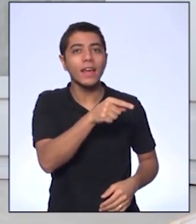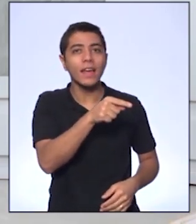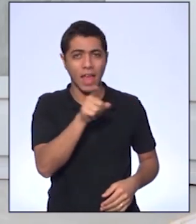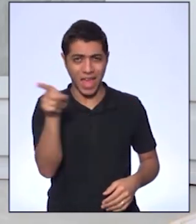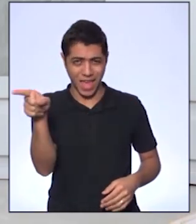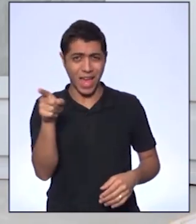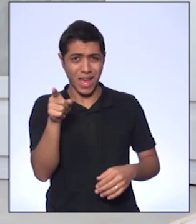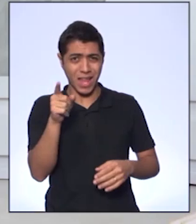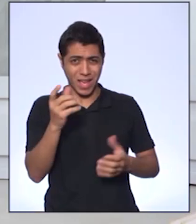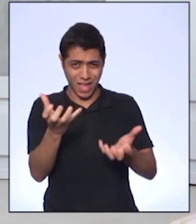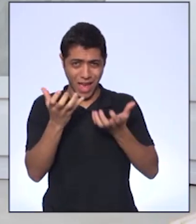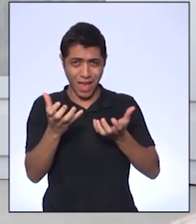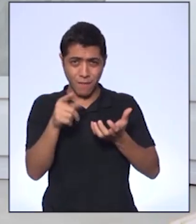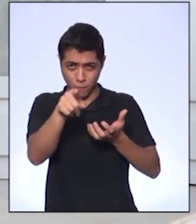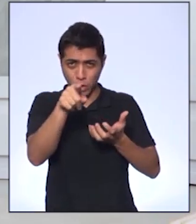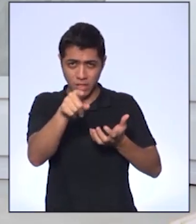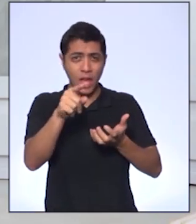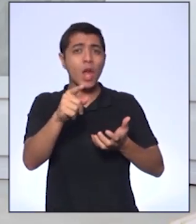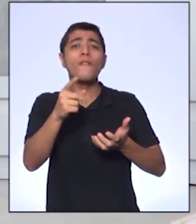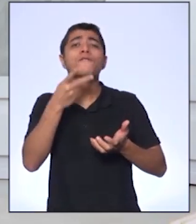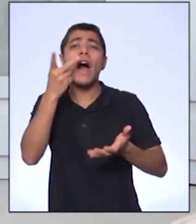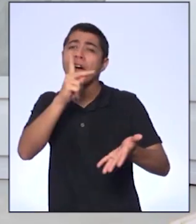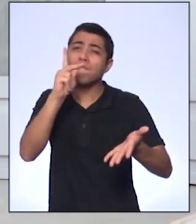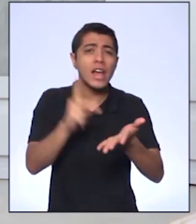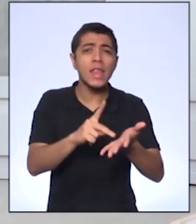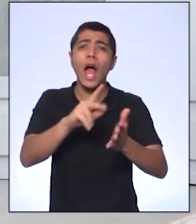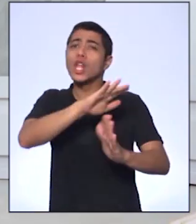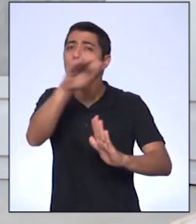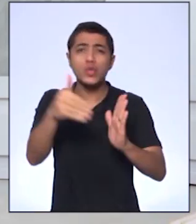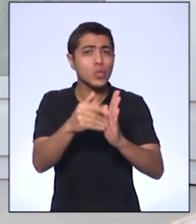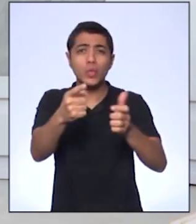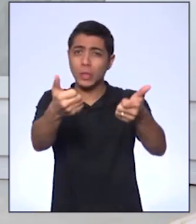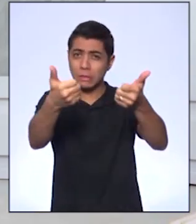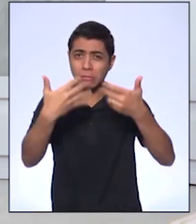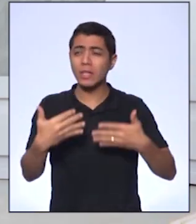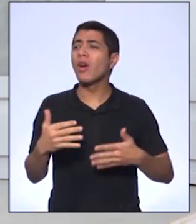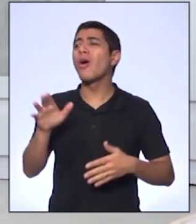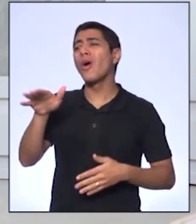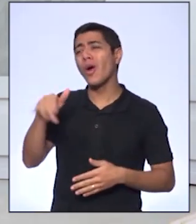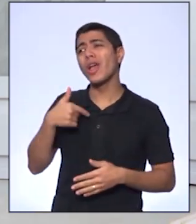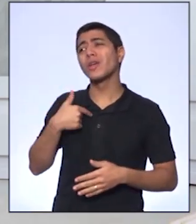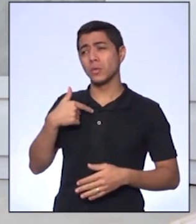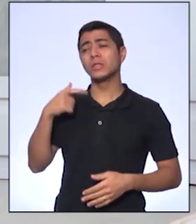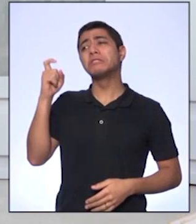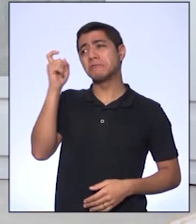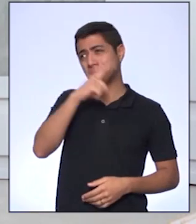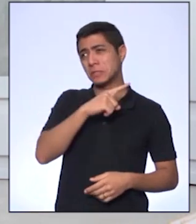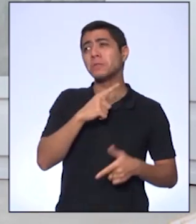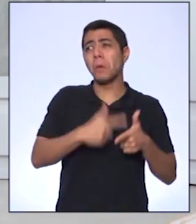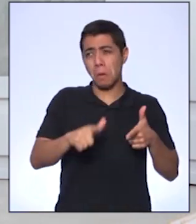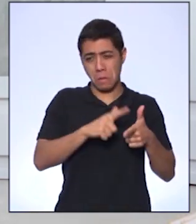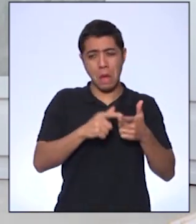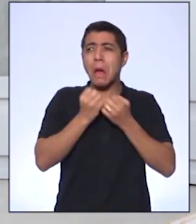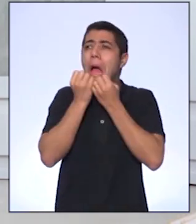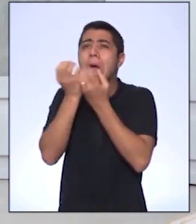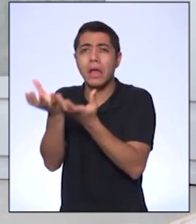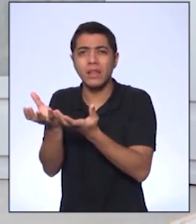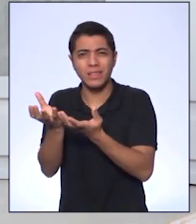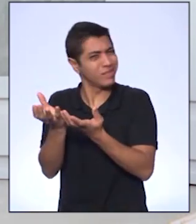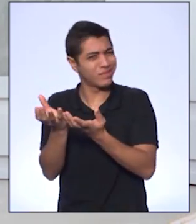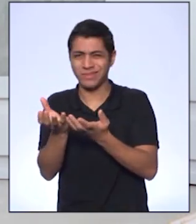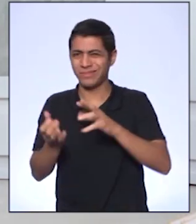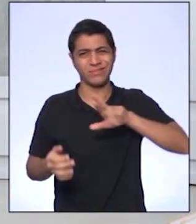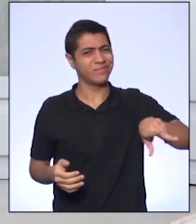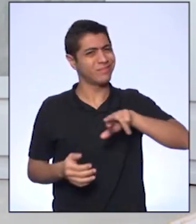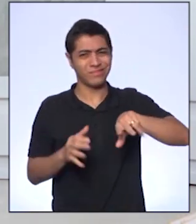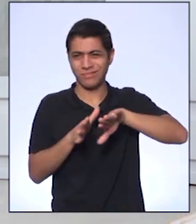por dificuldades, que você agora já não vê mais motivo para... Não. Essas informações que seguem não tem nada a ver com